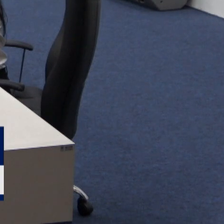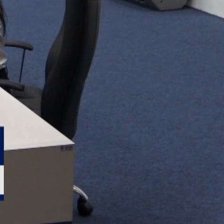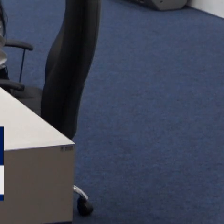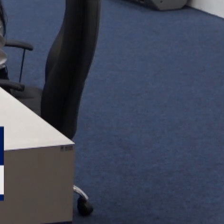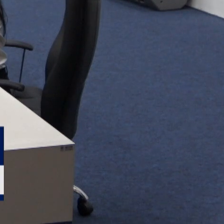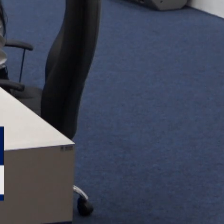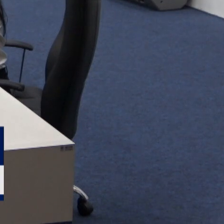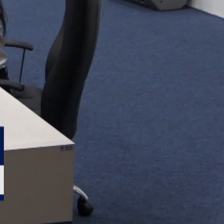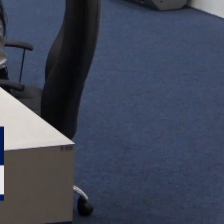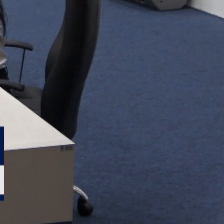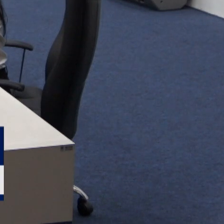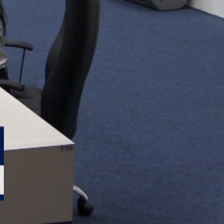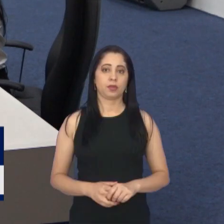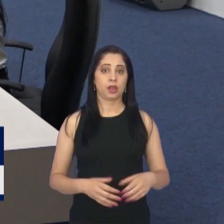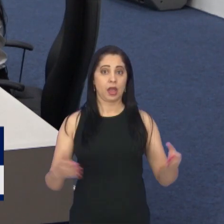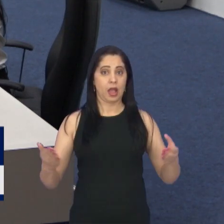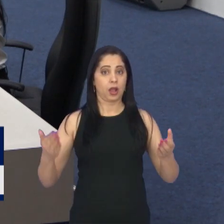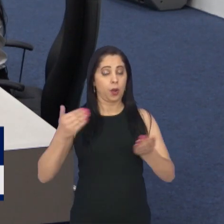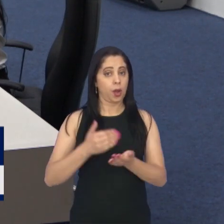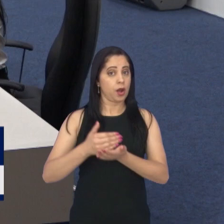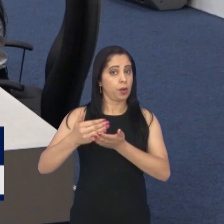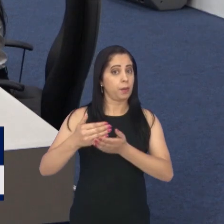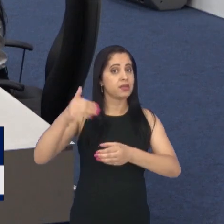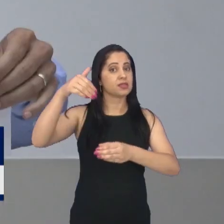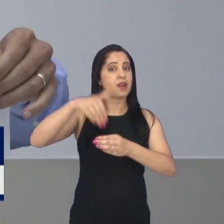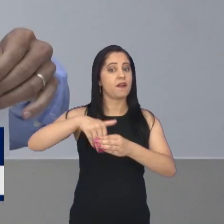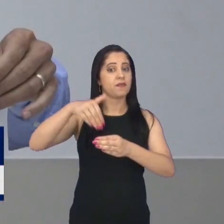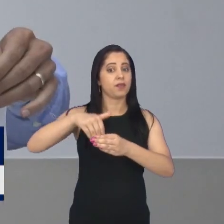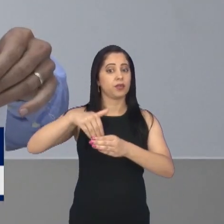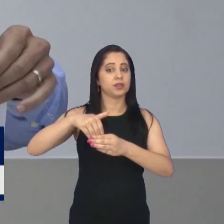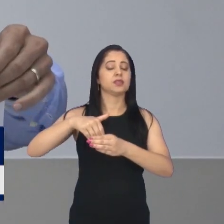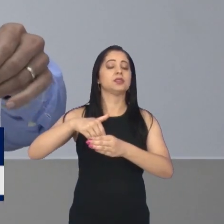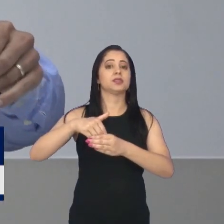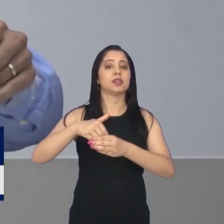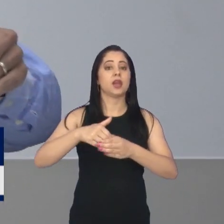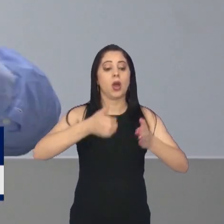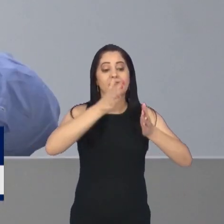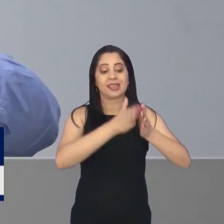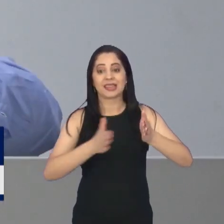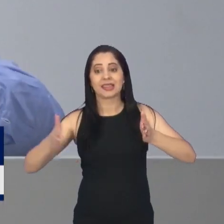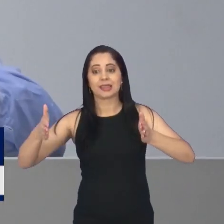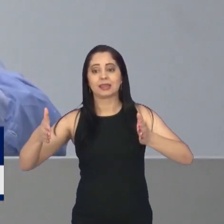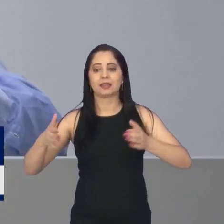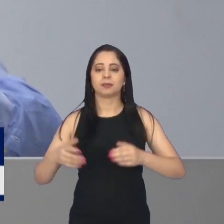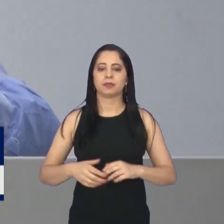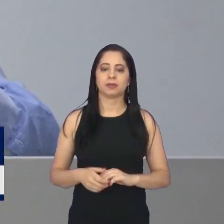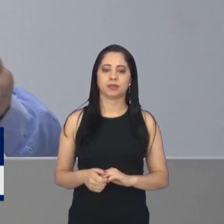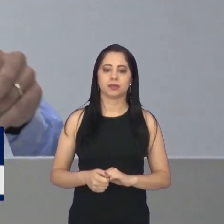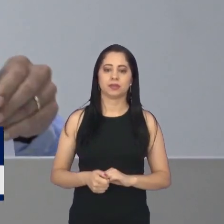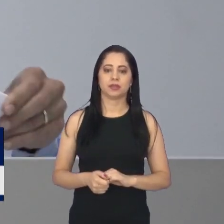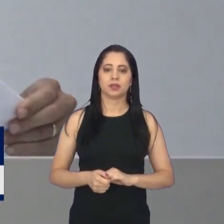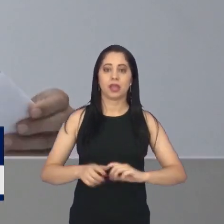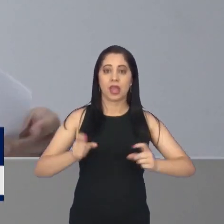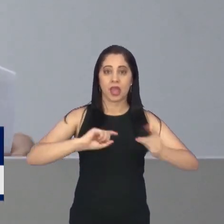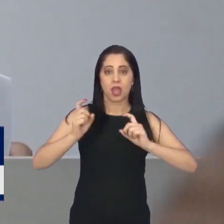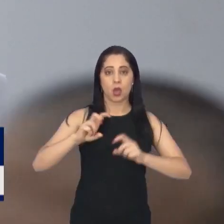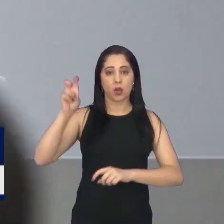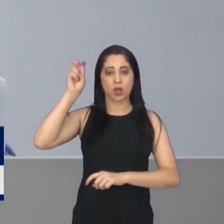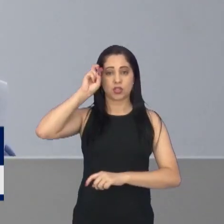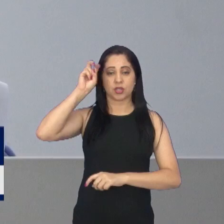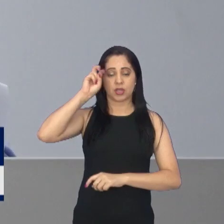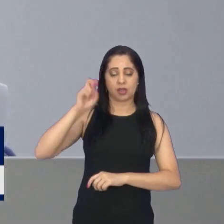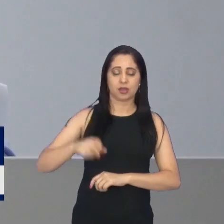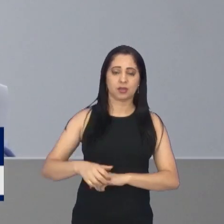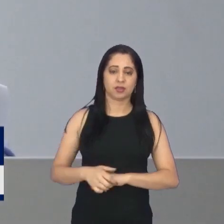Bom, vamos passar então a votação da tramitação então da sessão de quinta-feira.